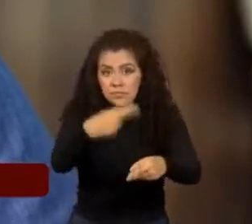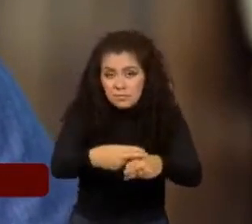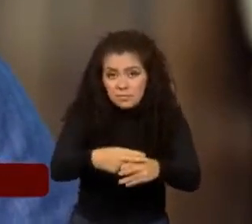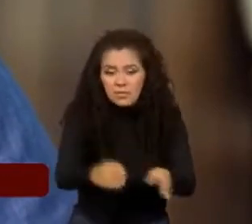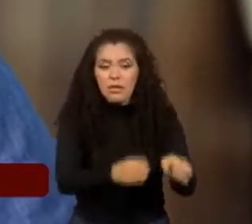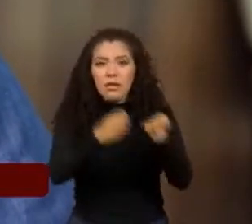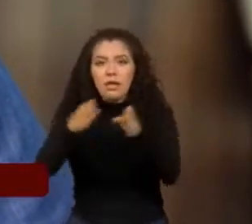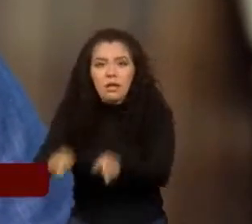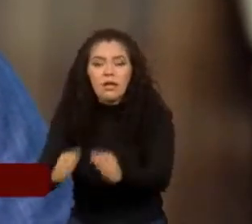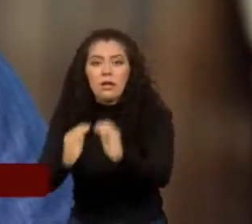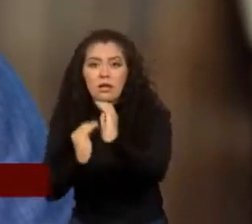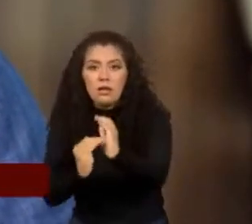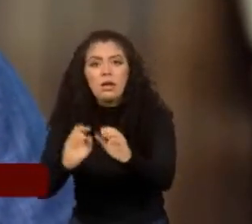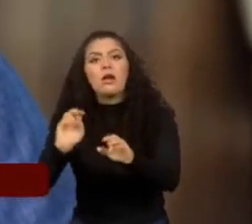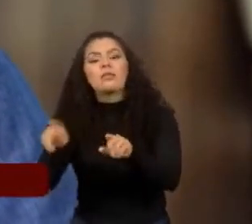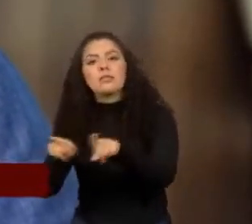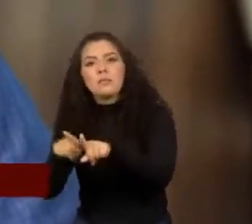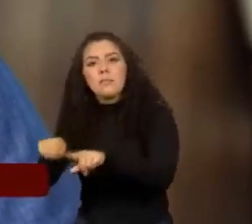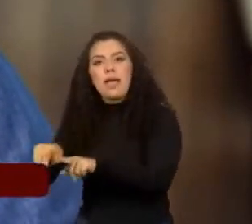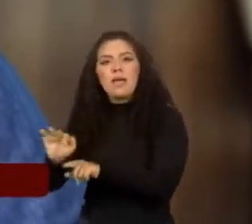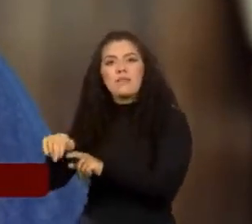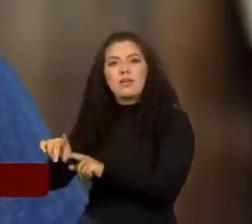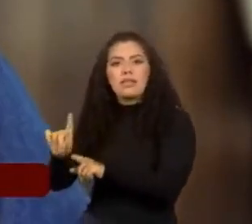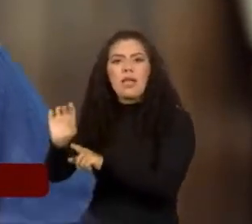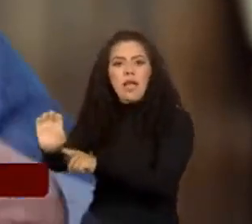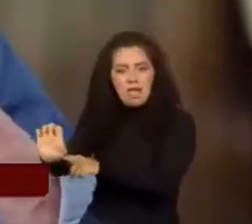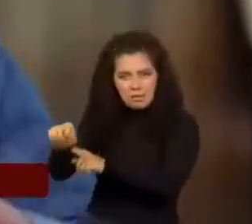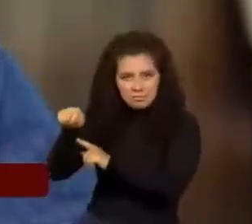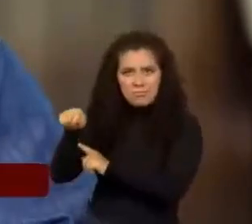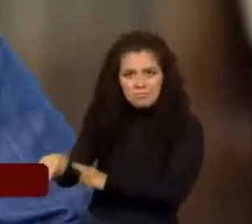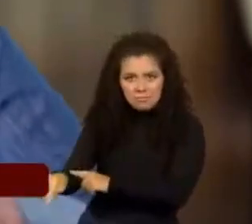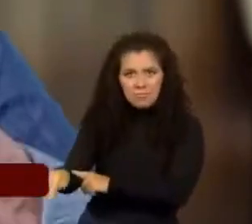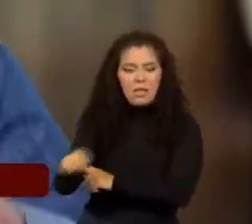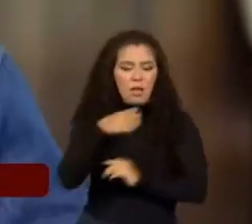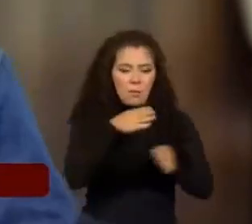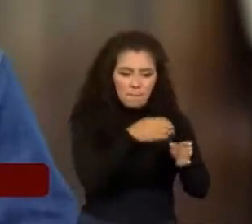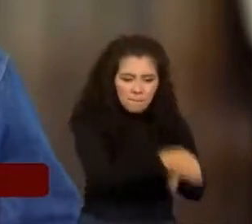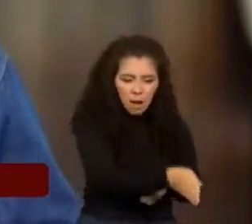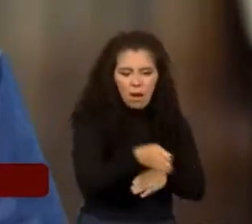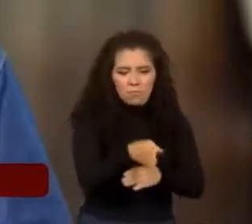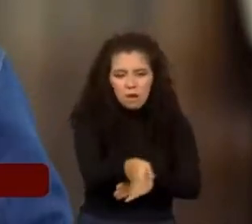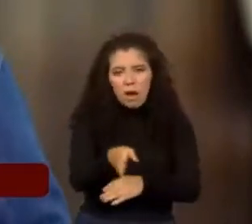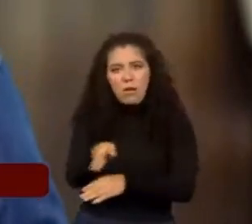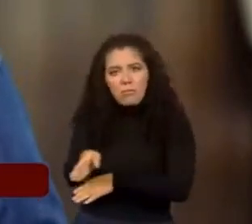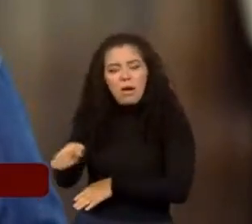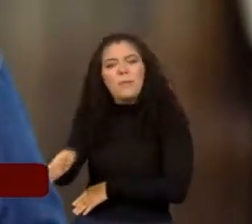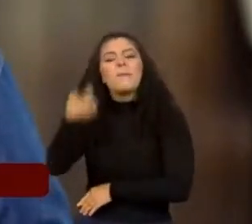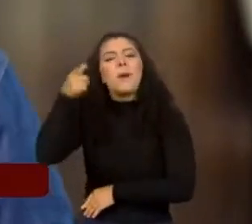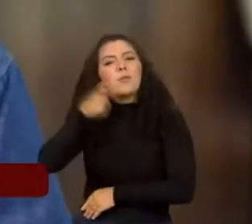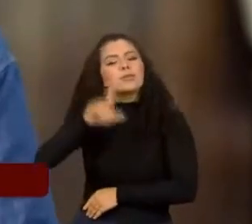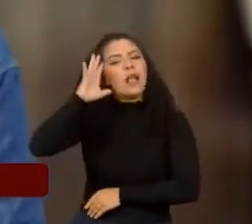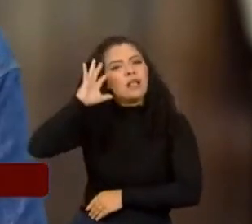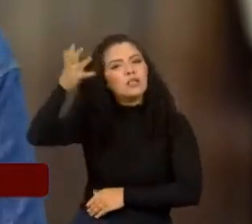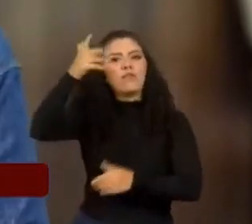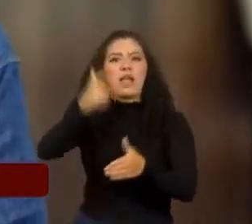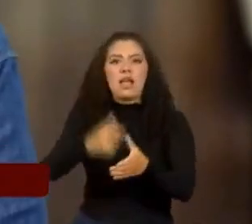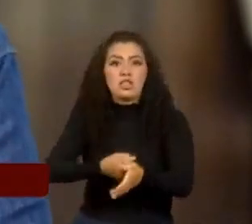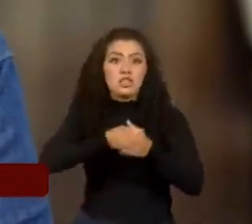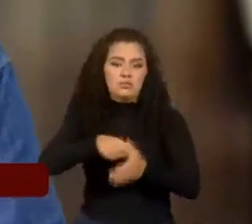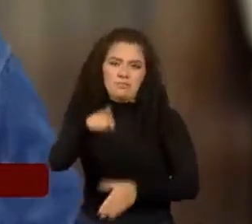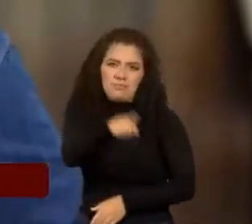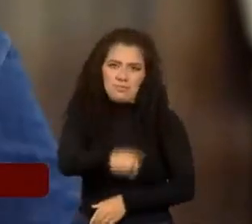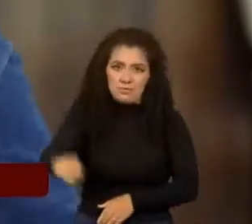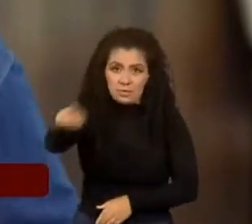o FNDE, Fundo Nacional de Desenvolvimento Educacional, para que a gente possa resolver a dívida de vocês. Isso já